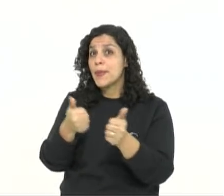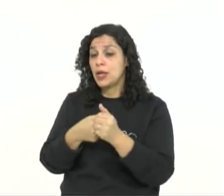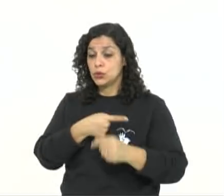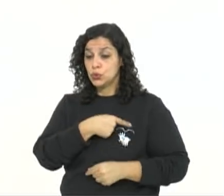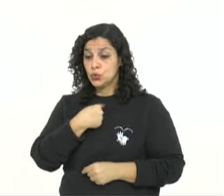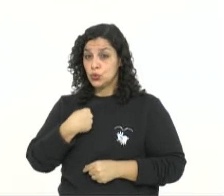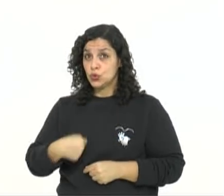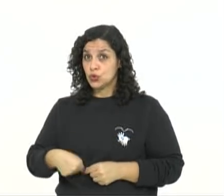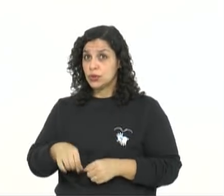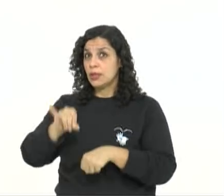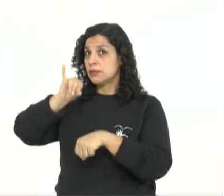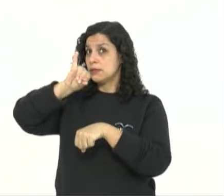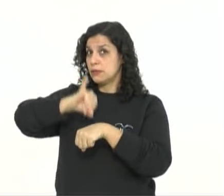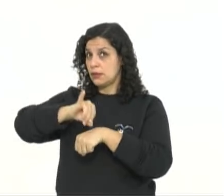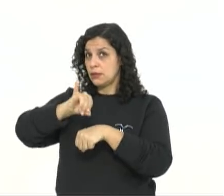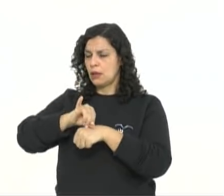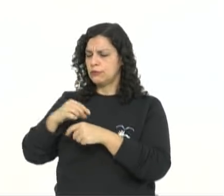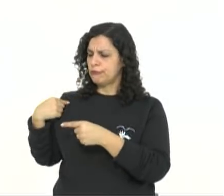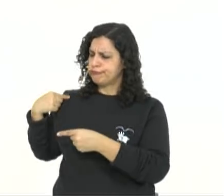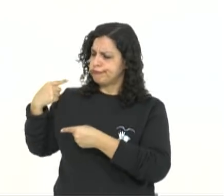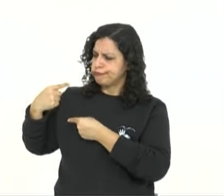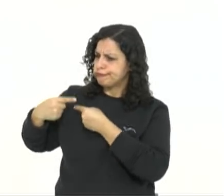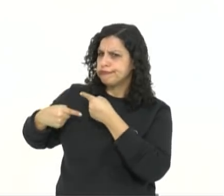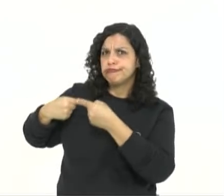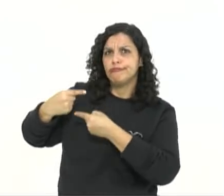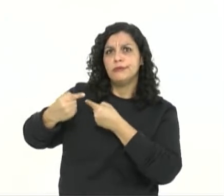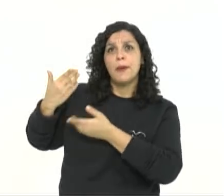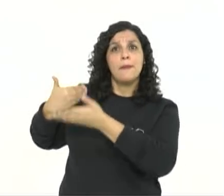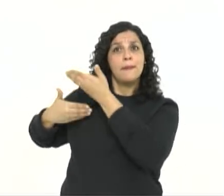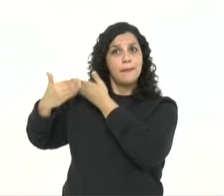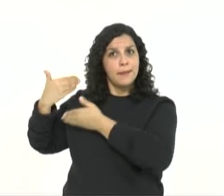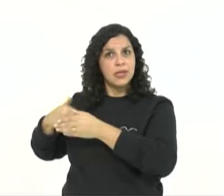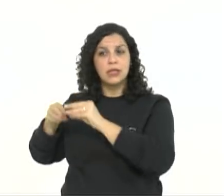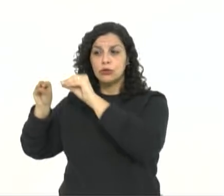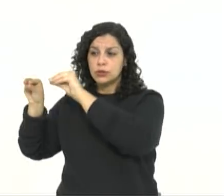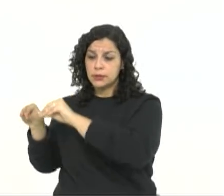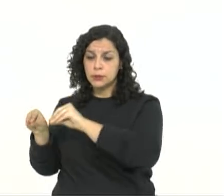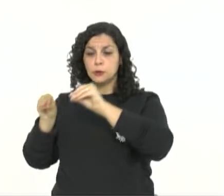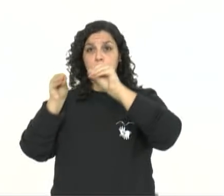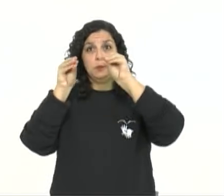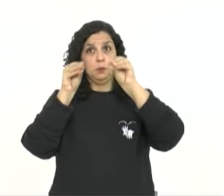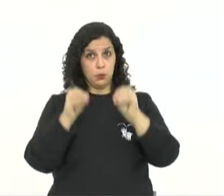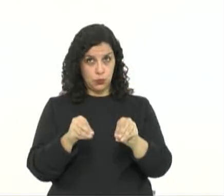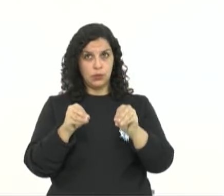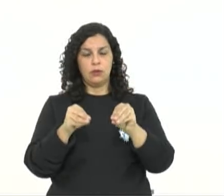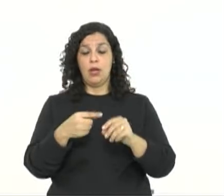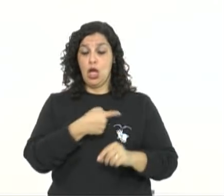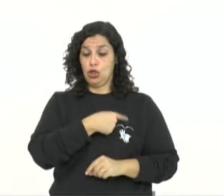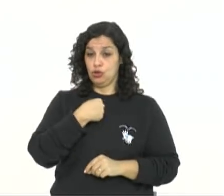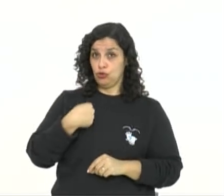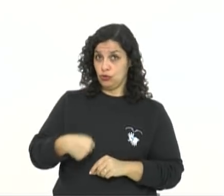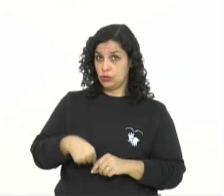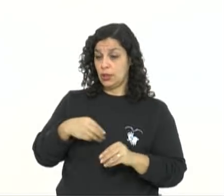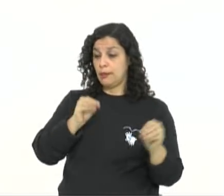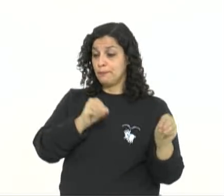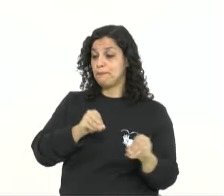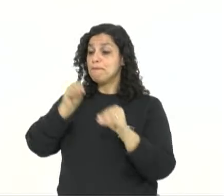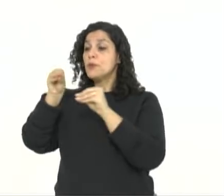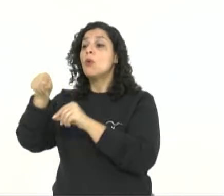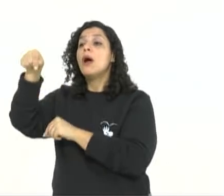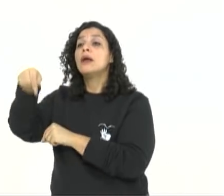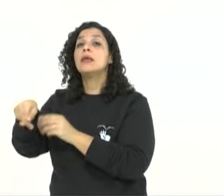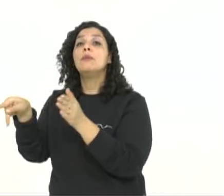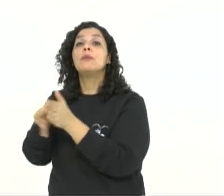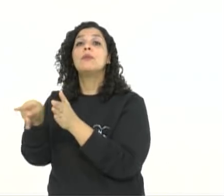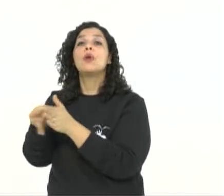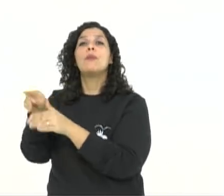central. Muitas gerações atrás, eles migraram desse lugar da China para o local onde atualmente é